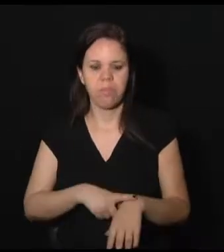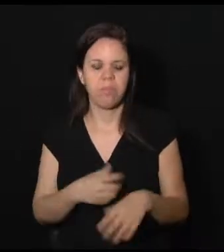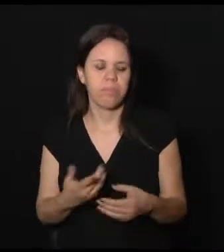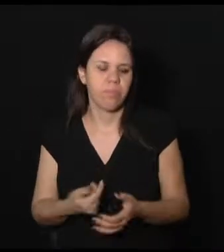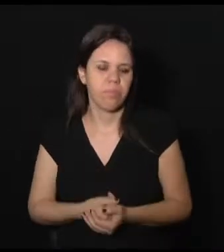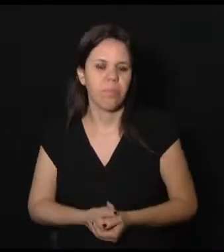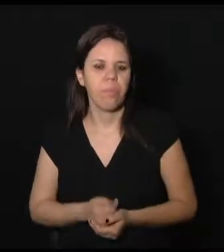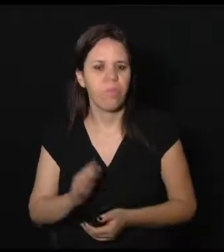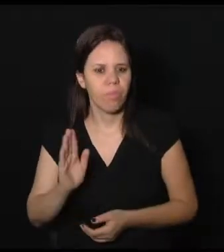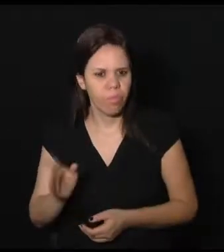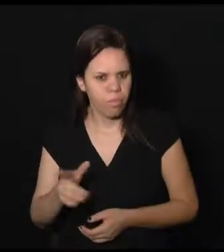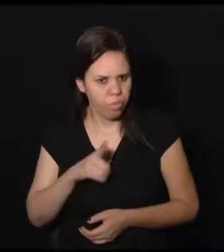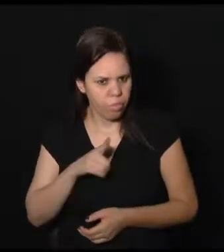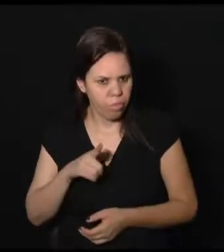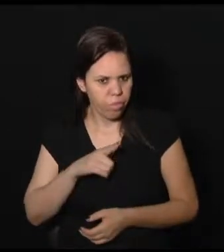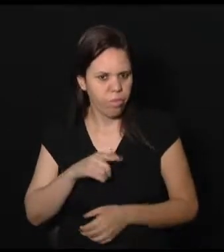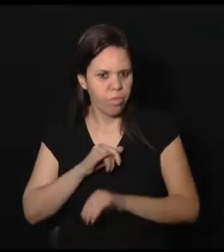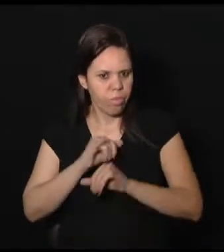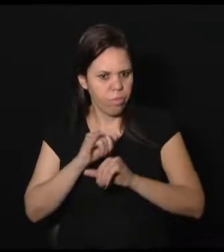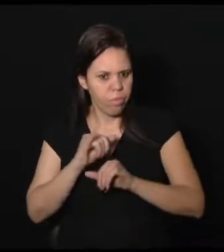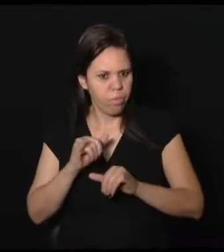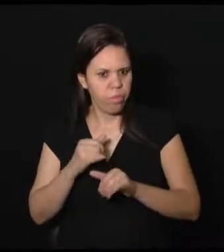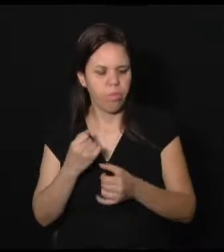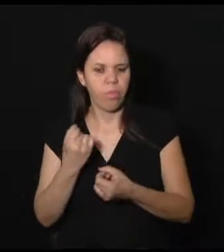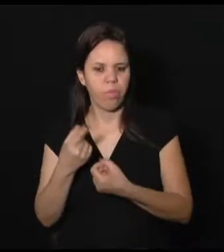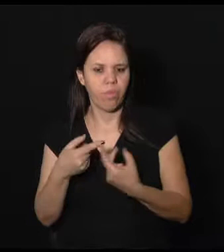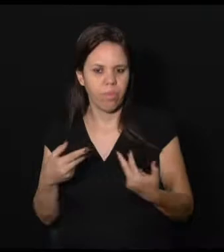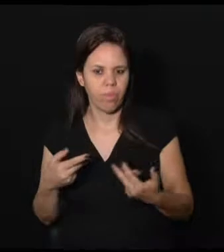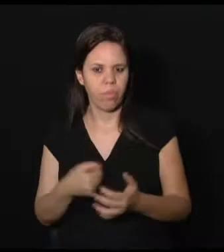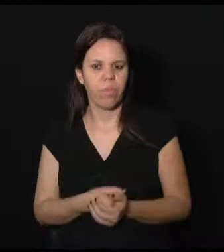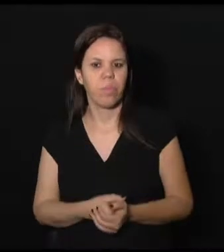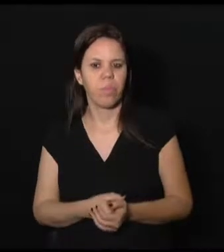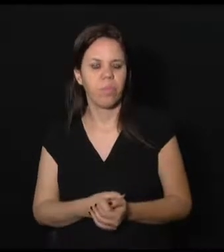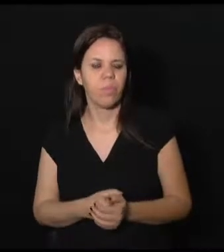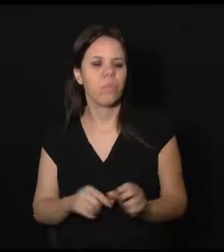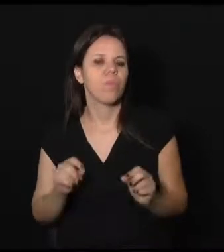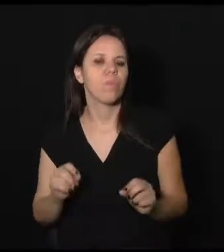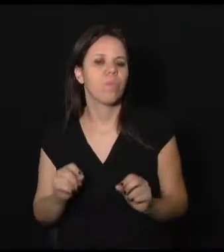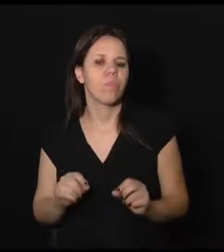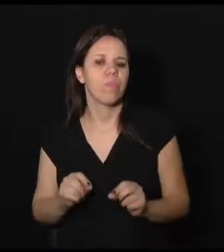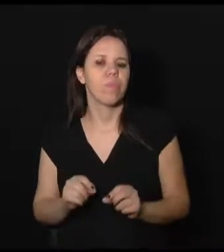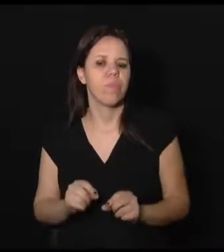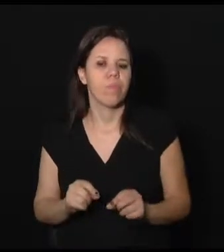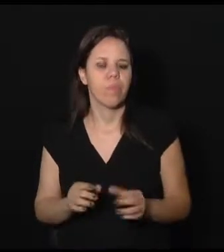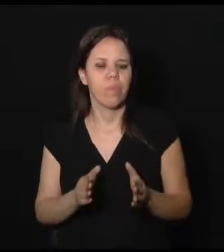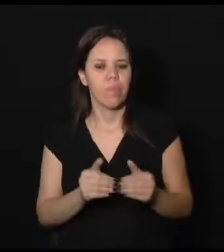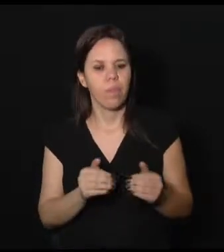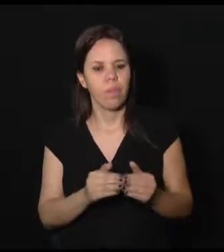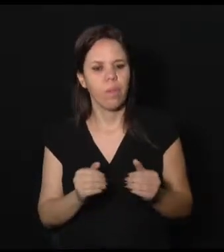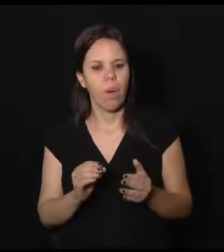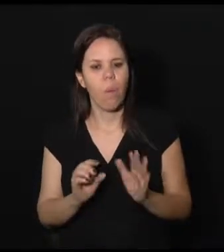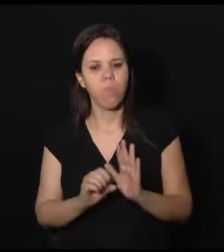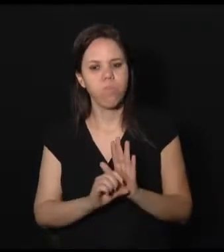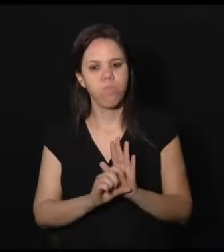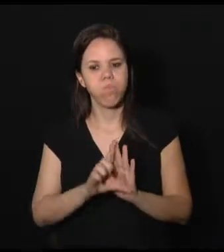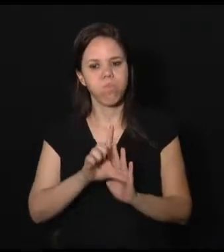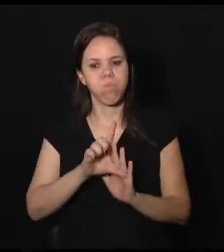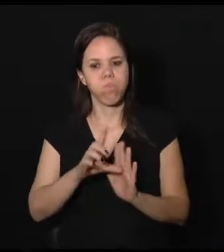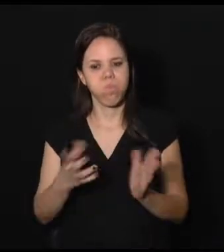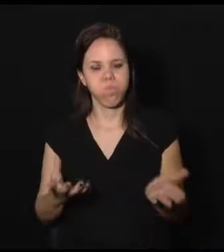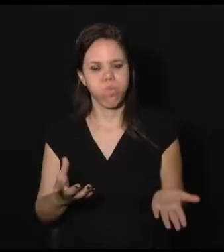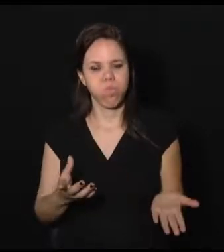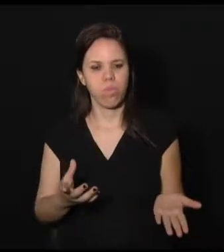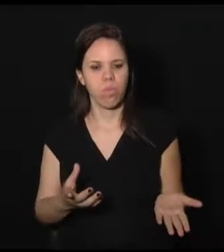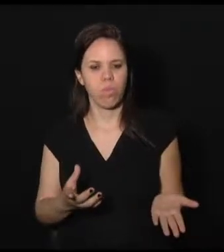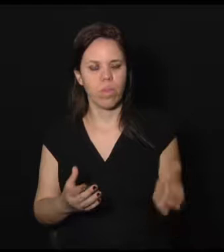já tivemos notícias de situações em que, no momento de pedir um aumento de limite para poder operar no